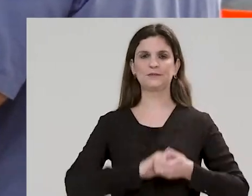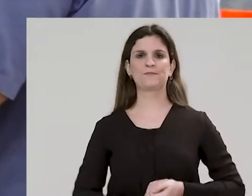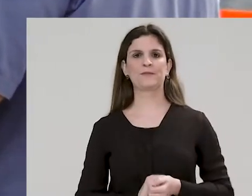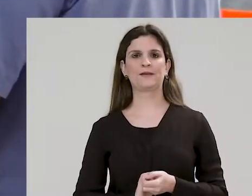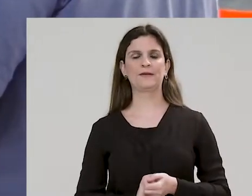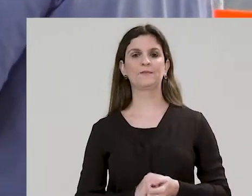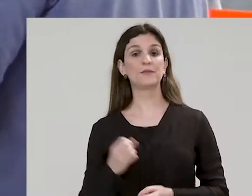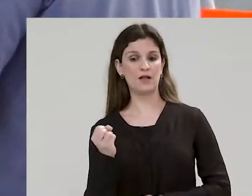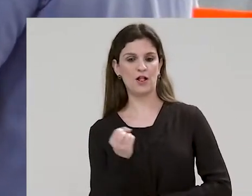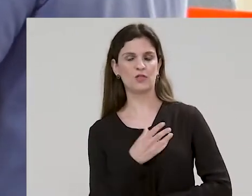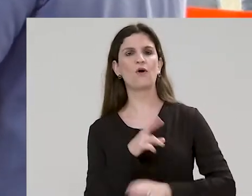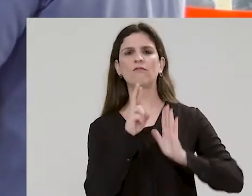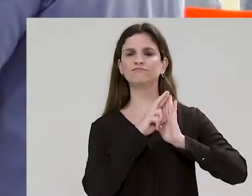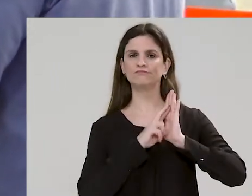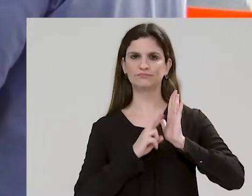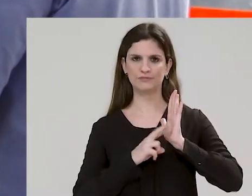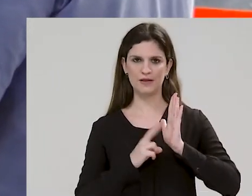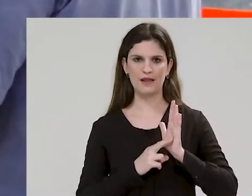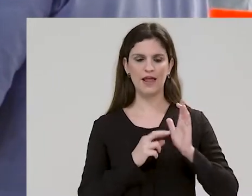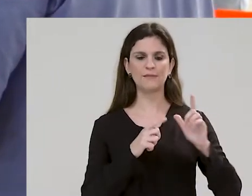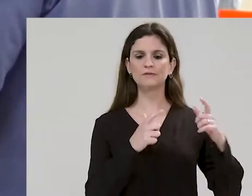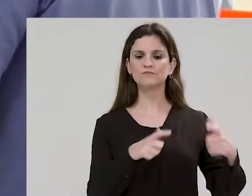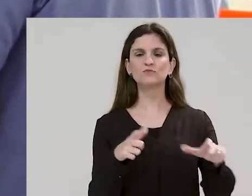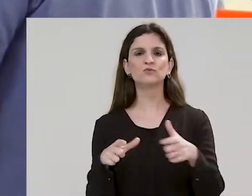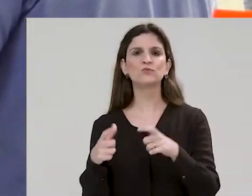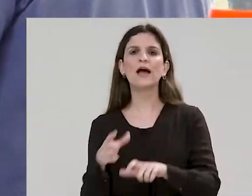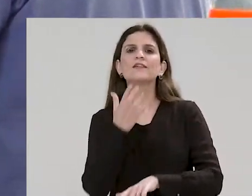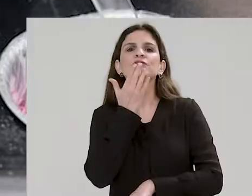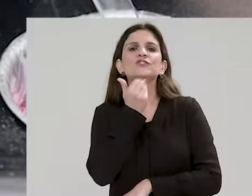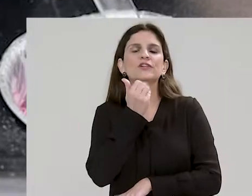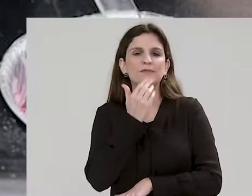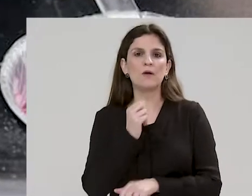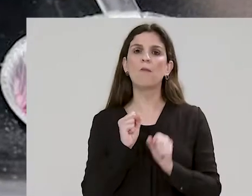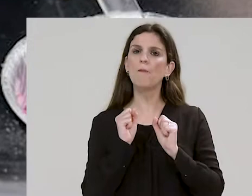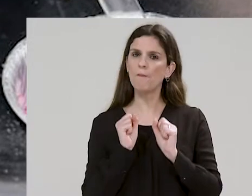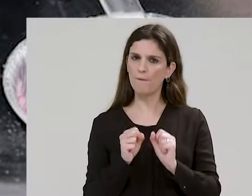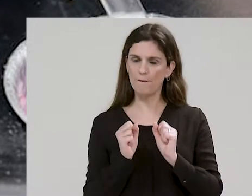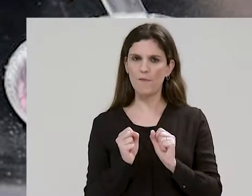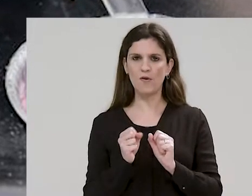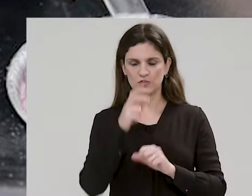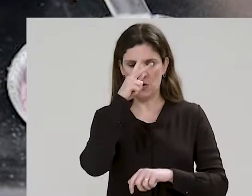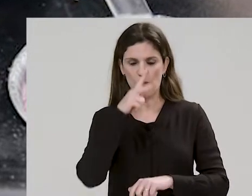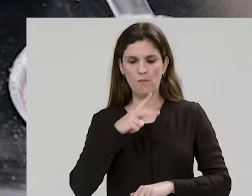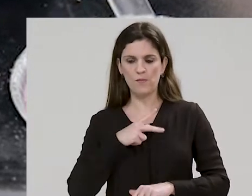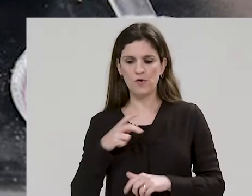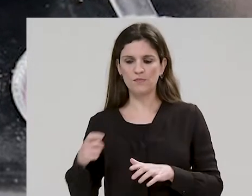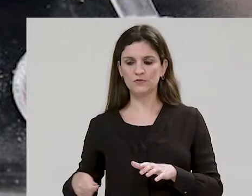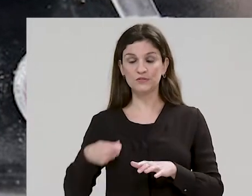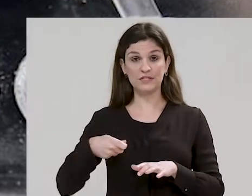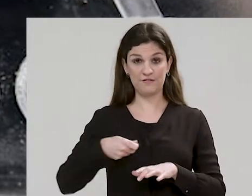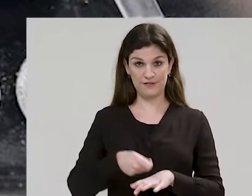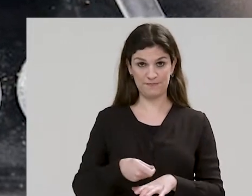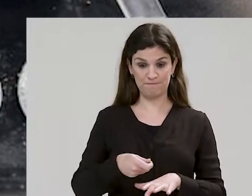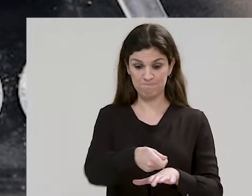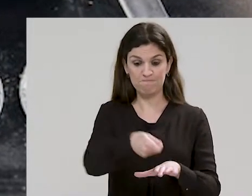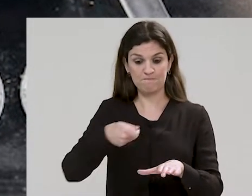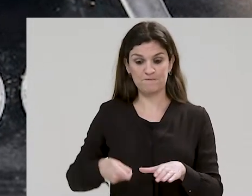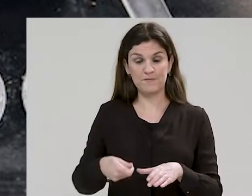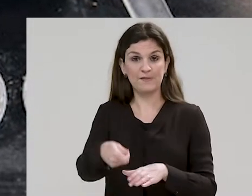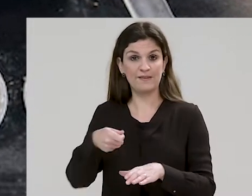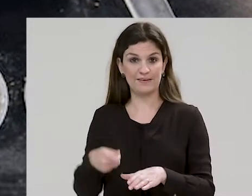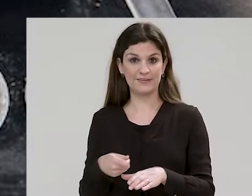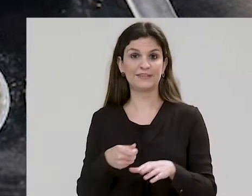Pela nova regra, os estabelecimentos comerciais de alimentos podem retornar com o autosserviço, desde que